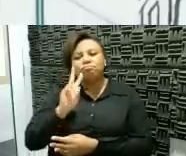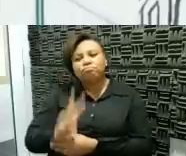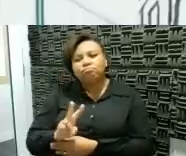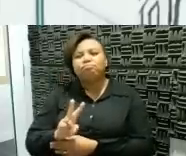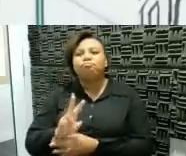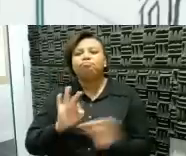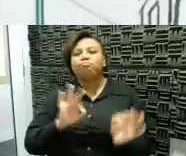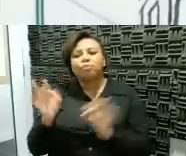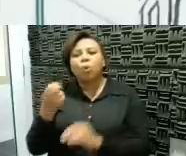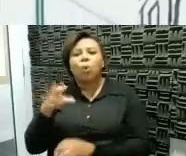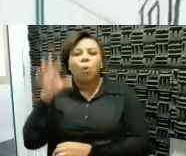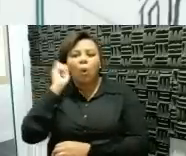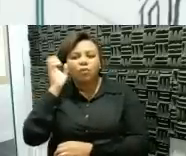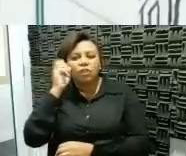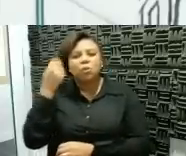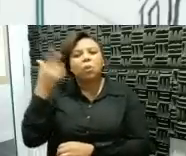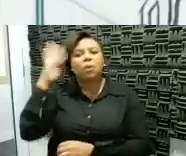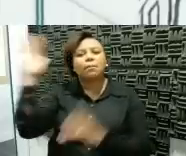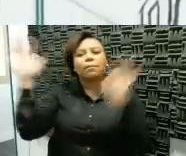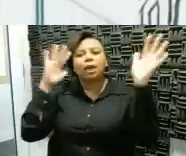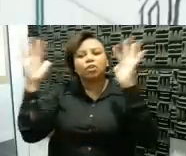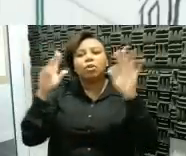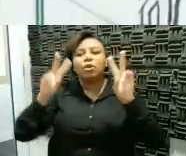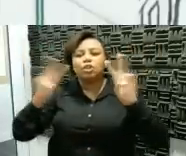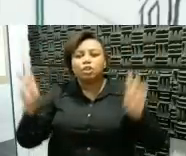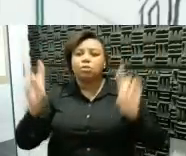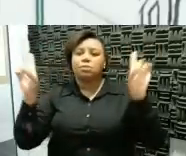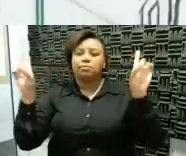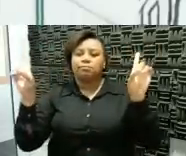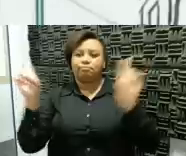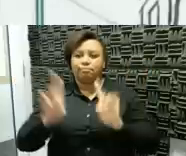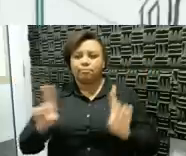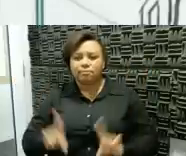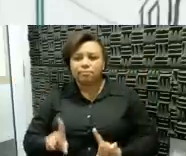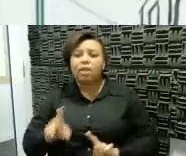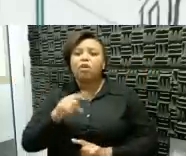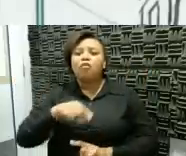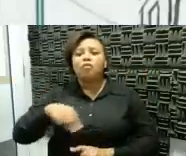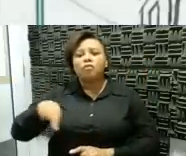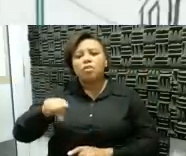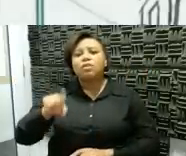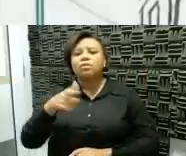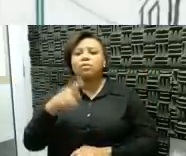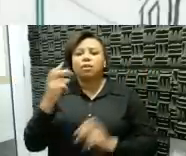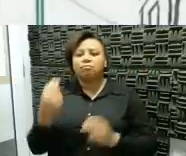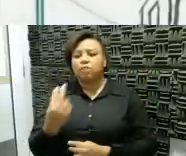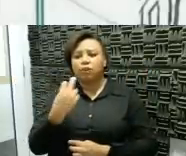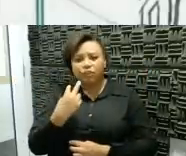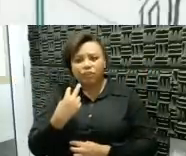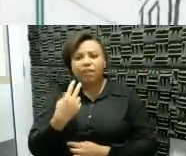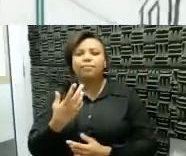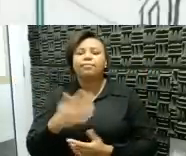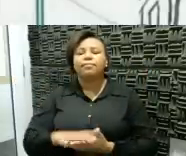ou imaginando que é sobre deficiência né então vocês quem quem não tá enxergando eh eu tô